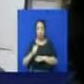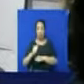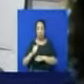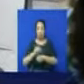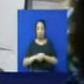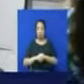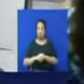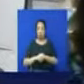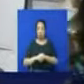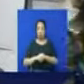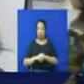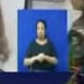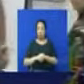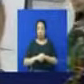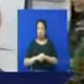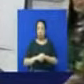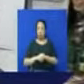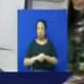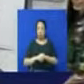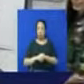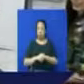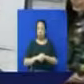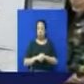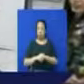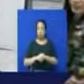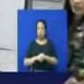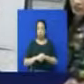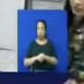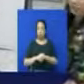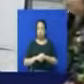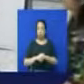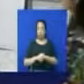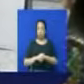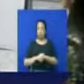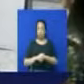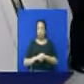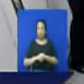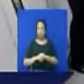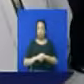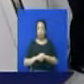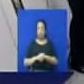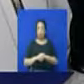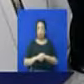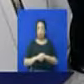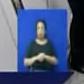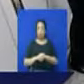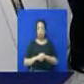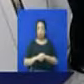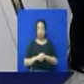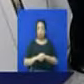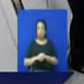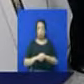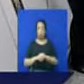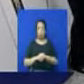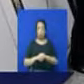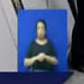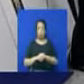que é denominado Celebrai a Cristo e depois o louvor Te